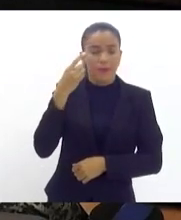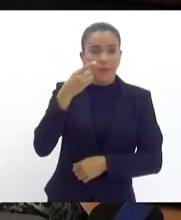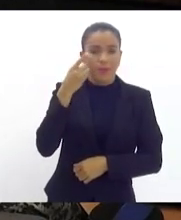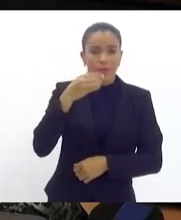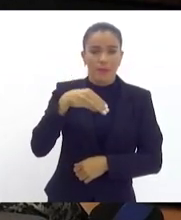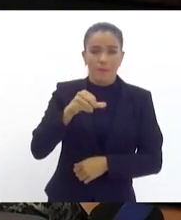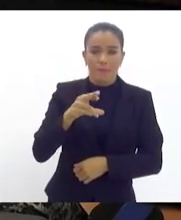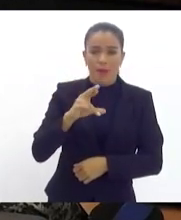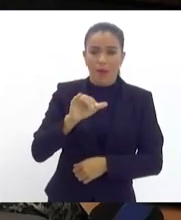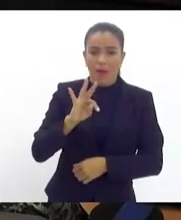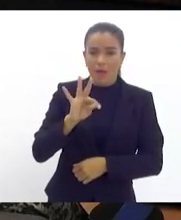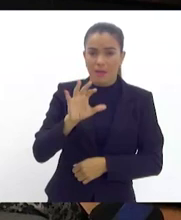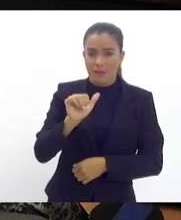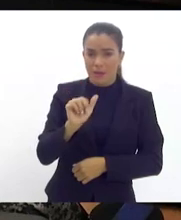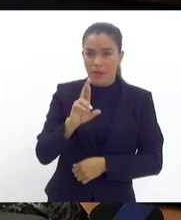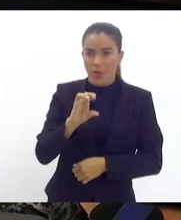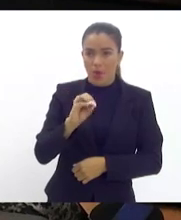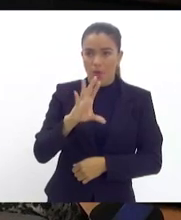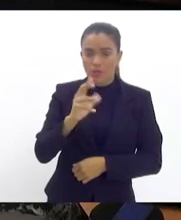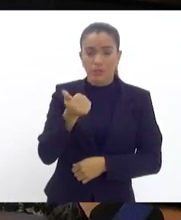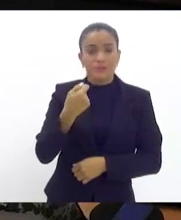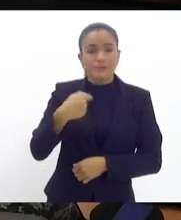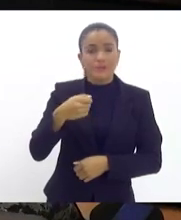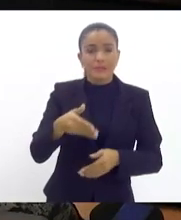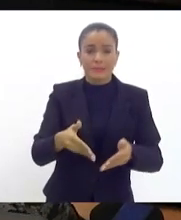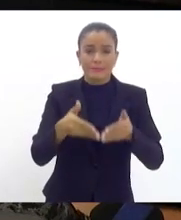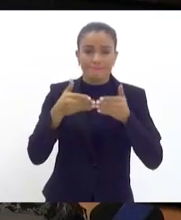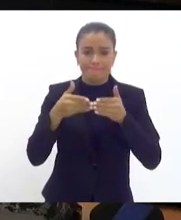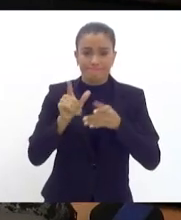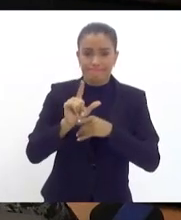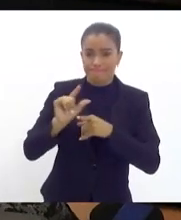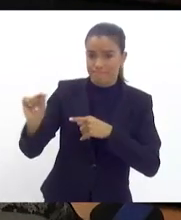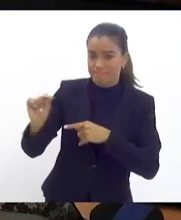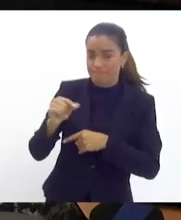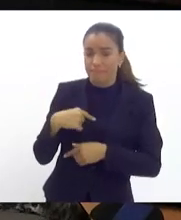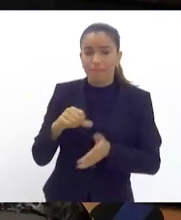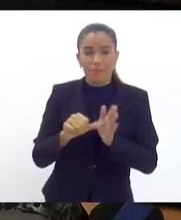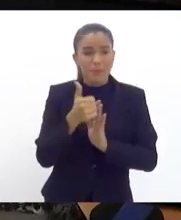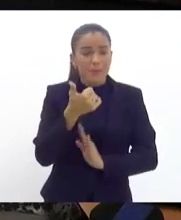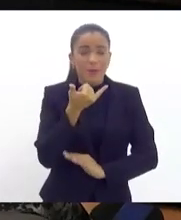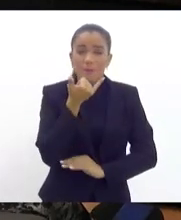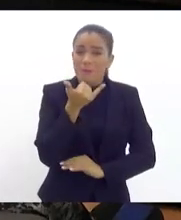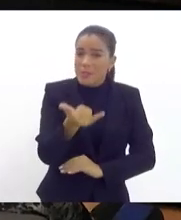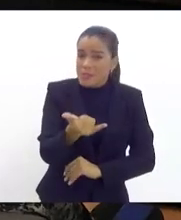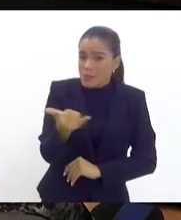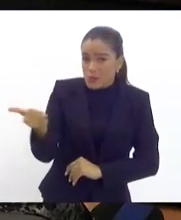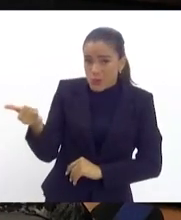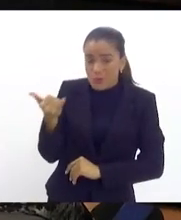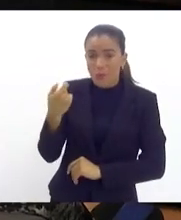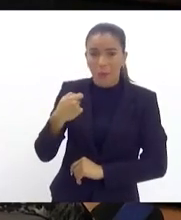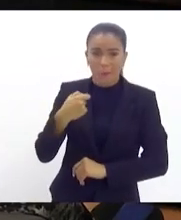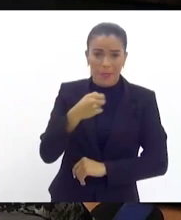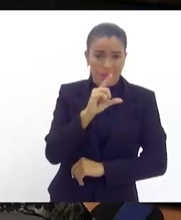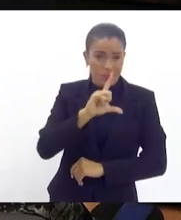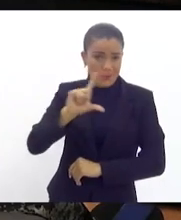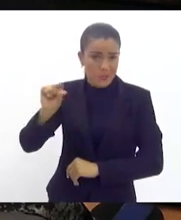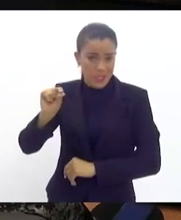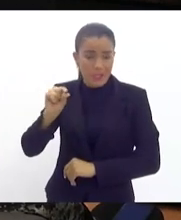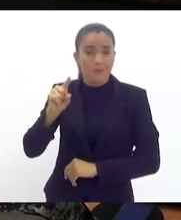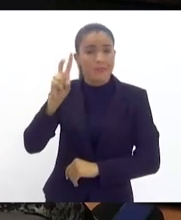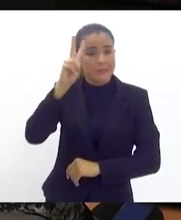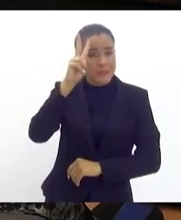considerações finais eu queria inicialmente pedir desculpas por ter que me ausentar mas as